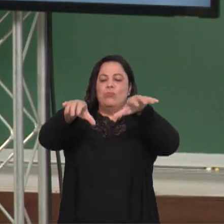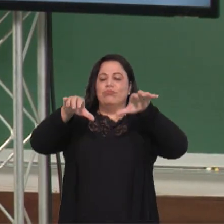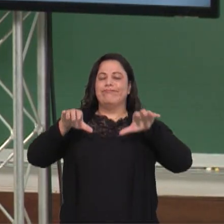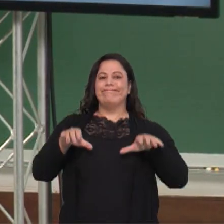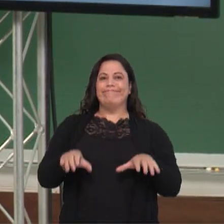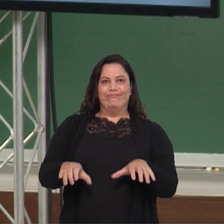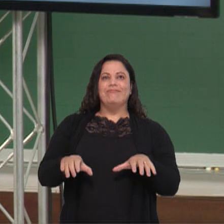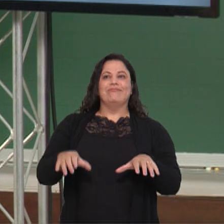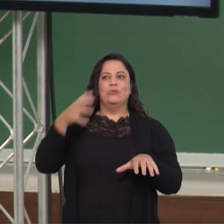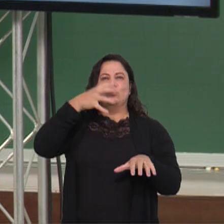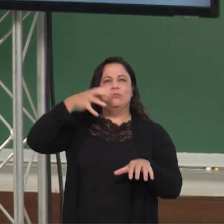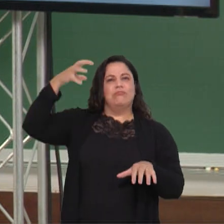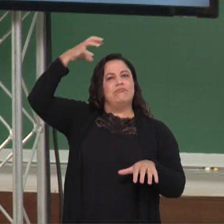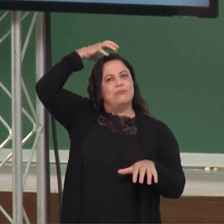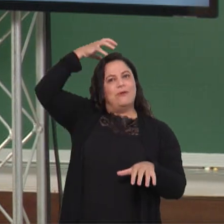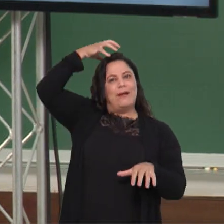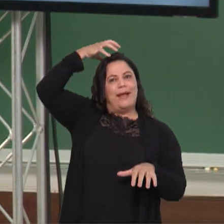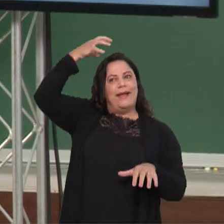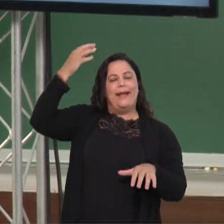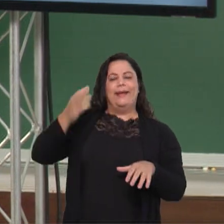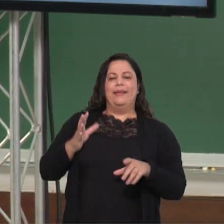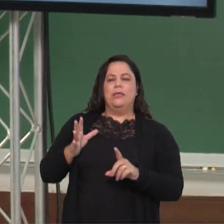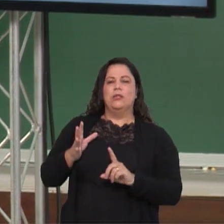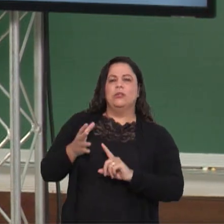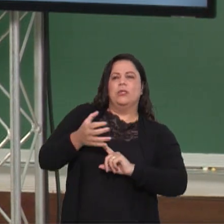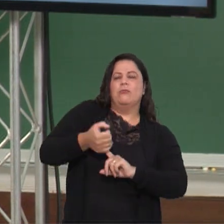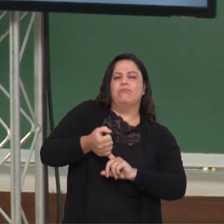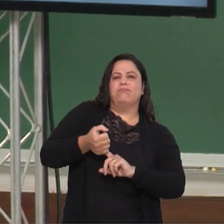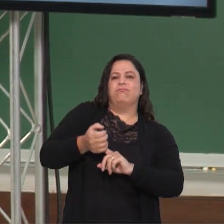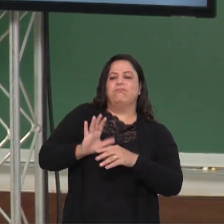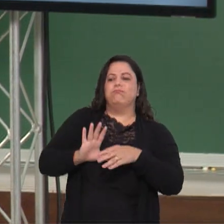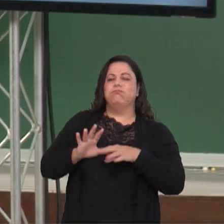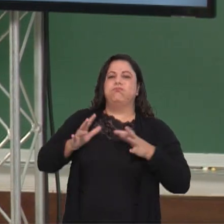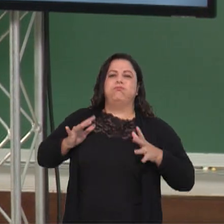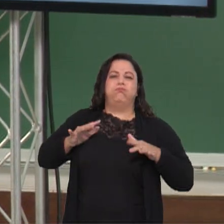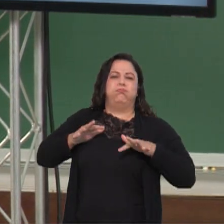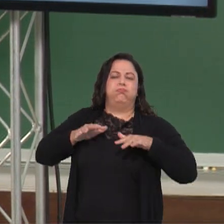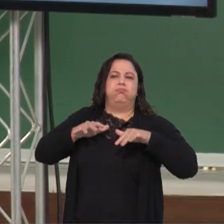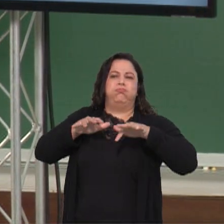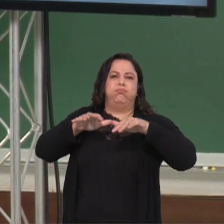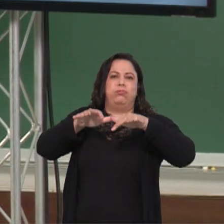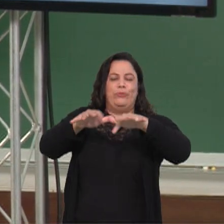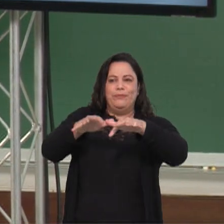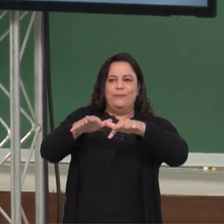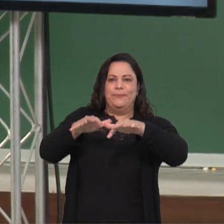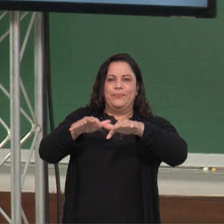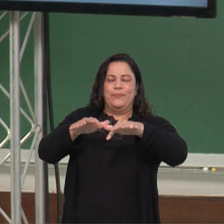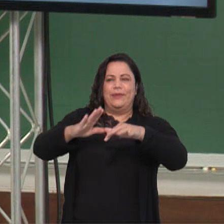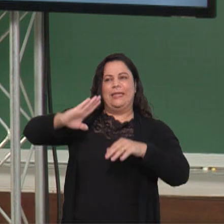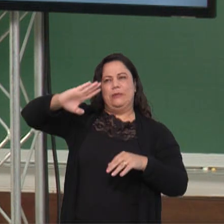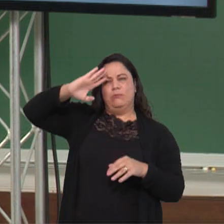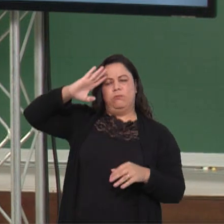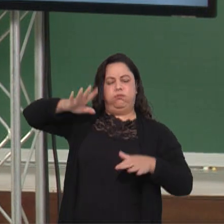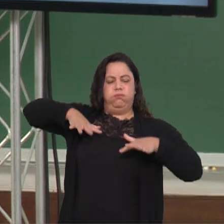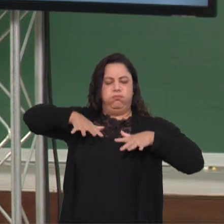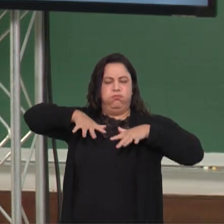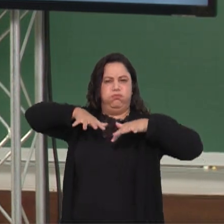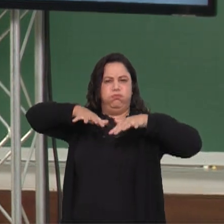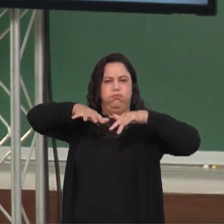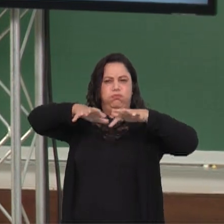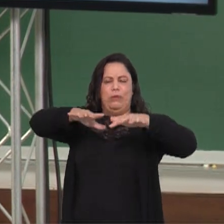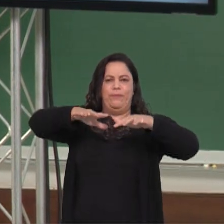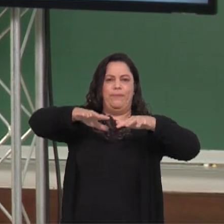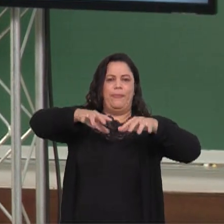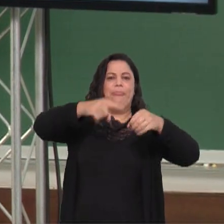dominação e, como eu disse, ele invade e domina todas as cidades ali, né, gregas e também outros